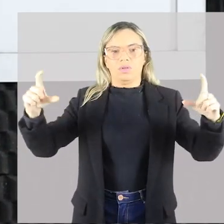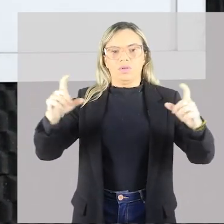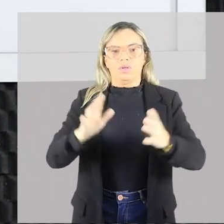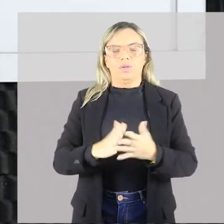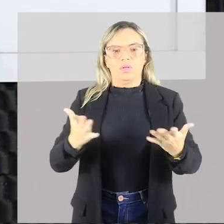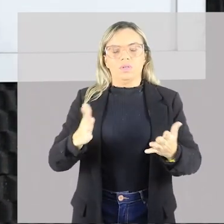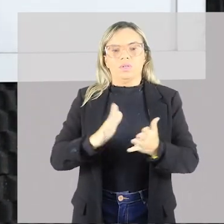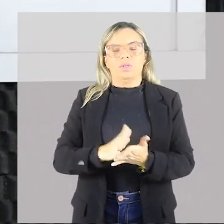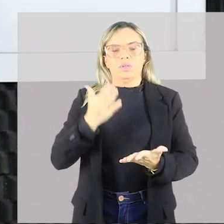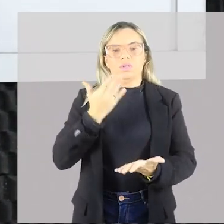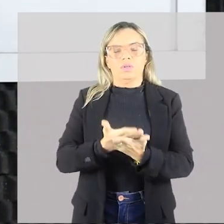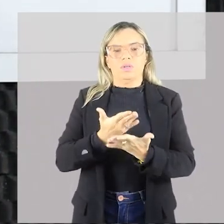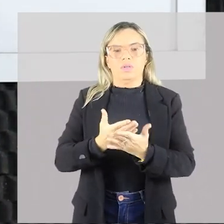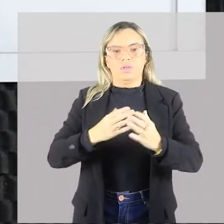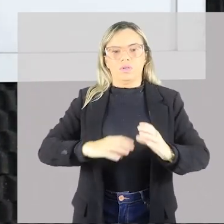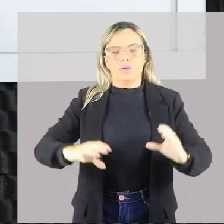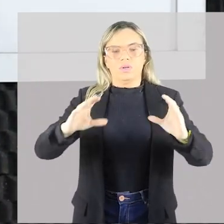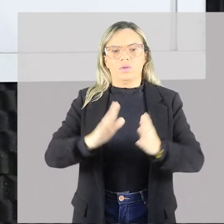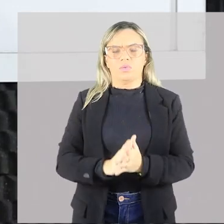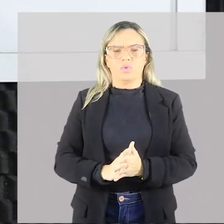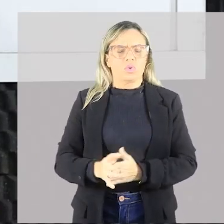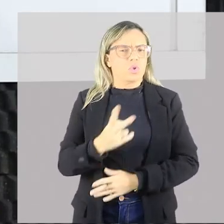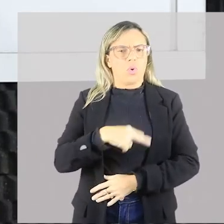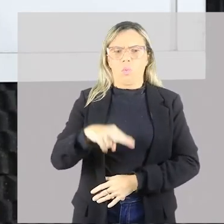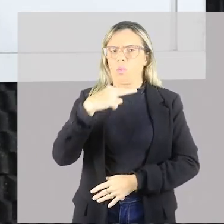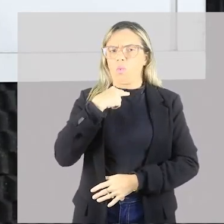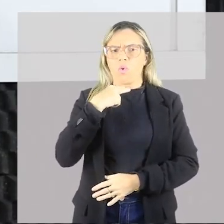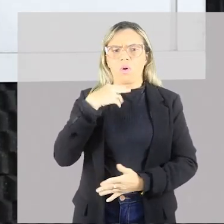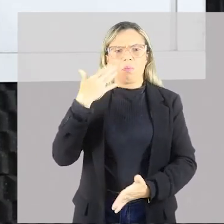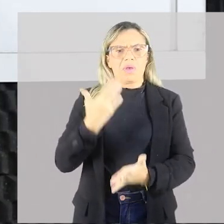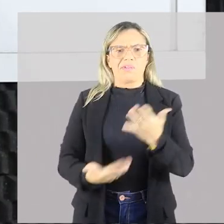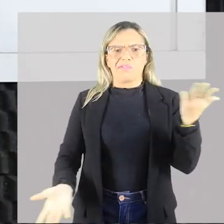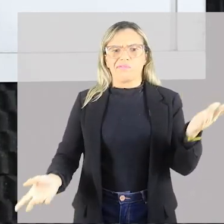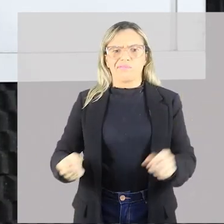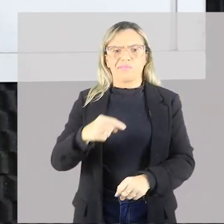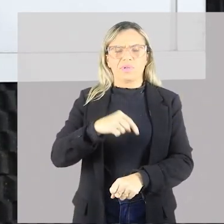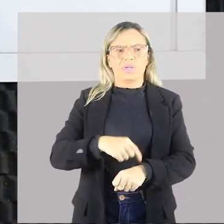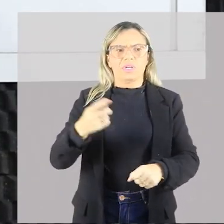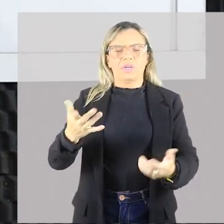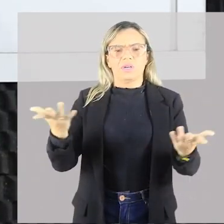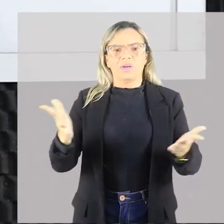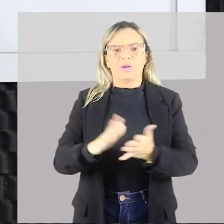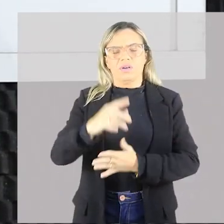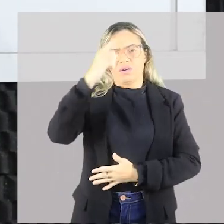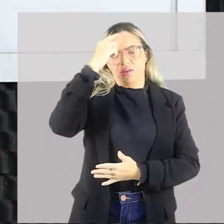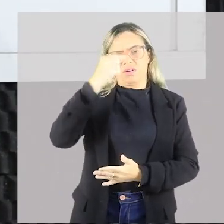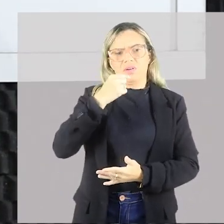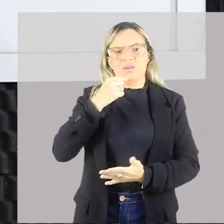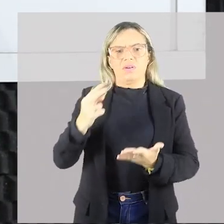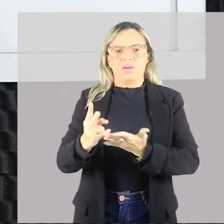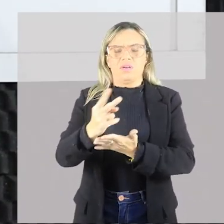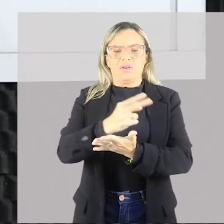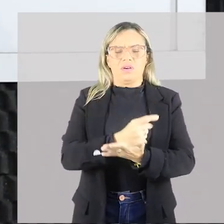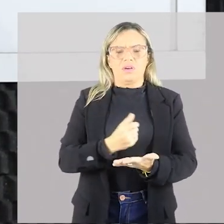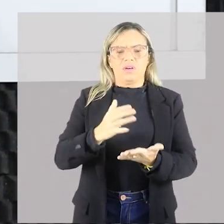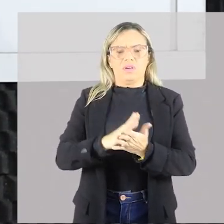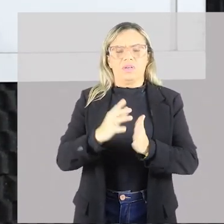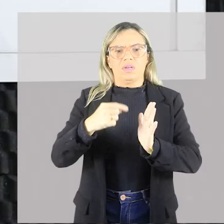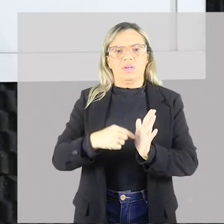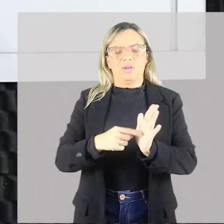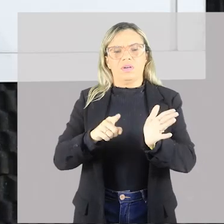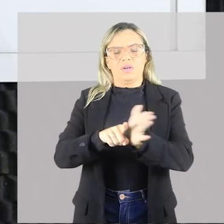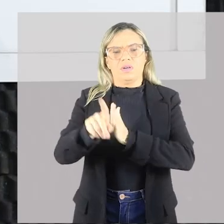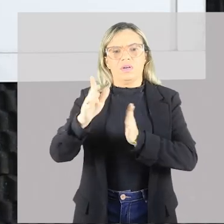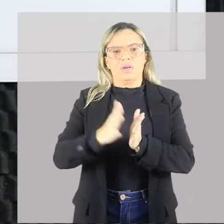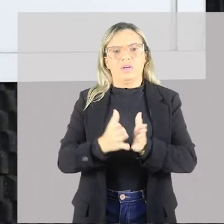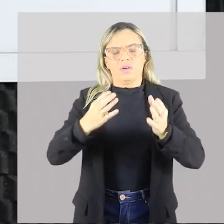isso? Então, a gente não pode perder tempo. Quais são as figuras, os prismas que mais aparecem nos concursos? Não estou dizendo que serão